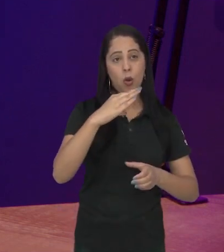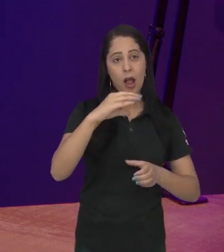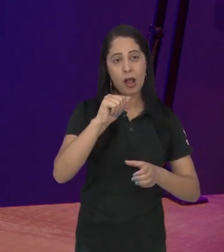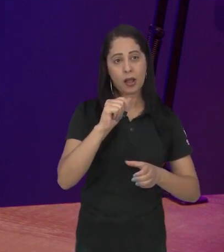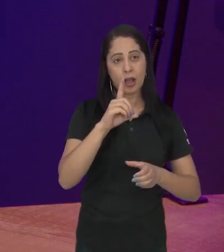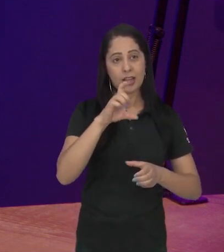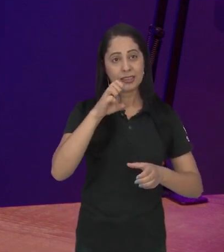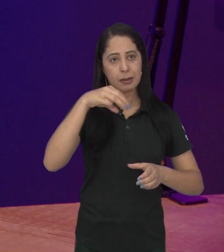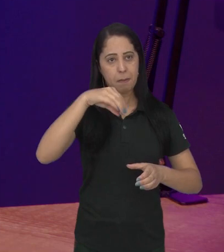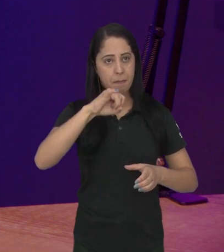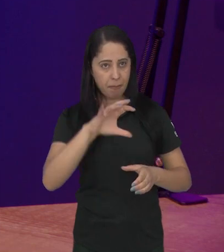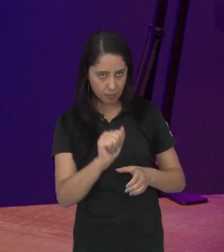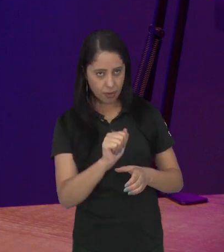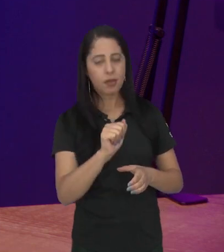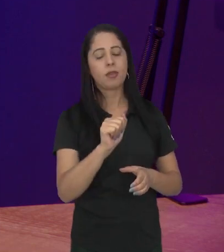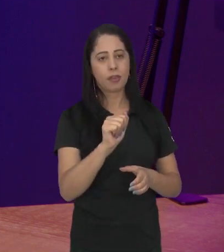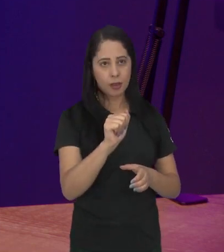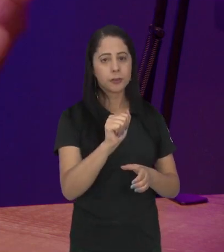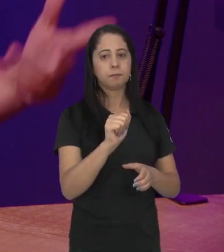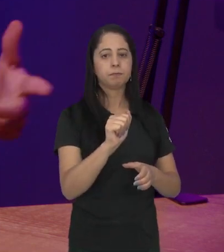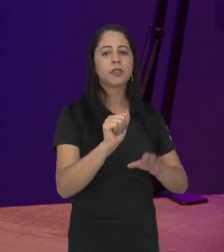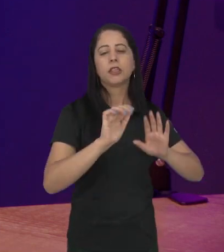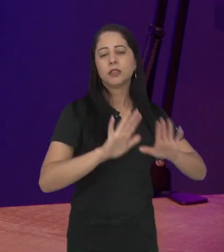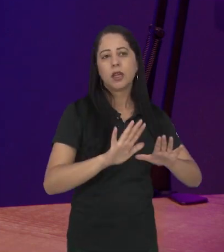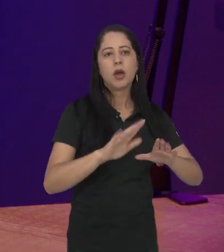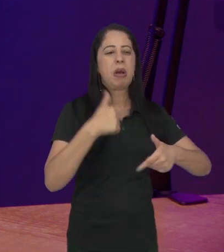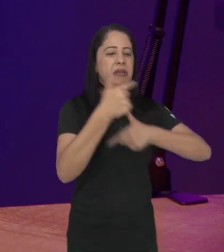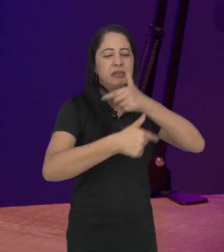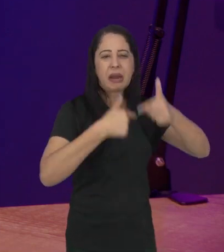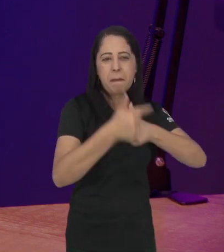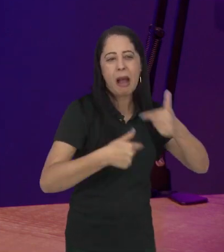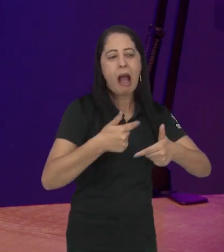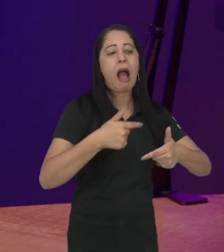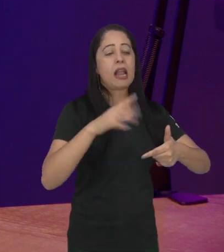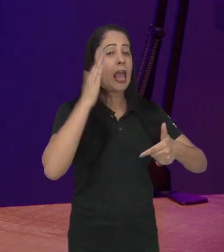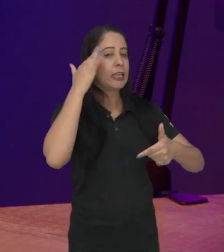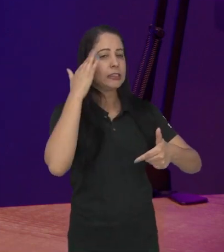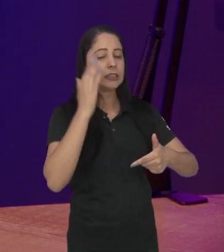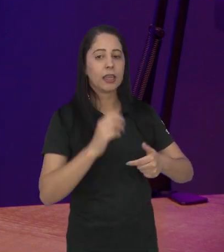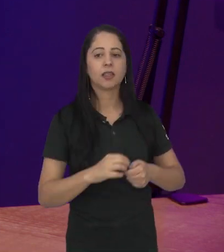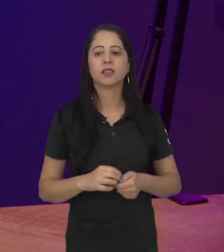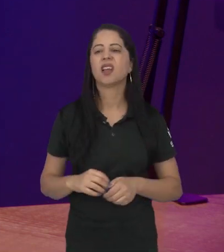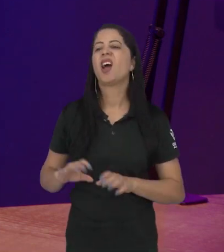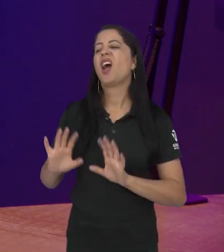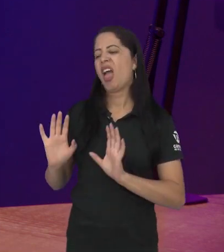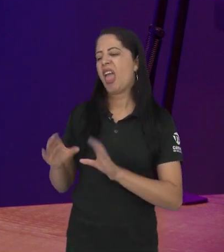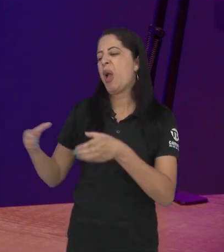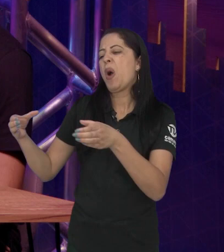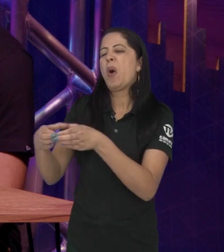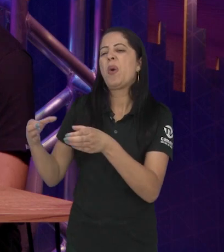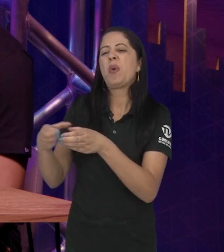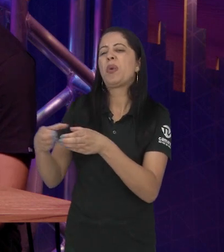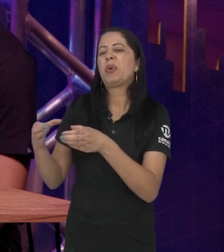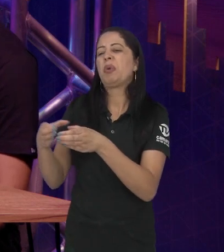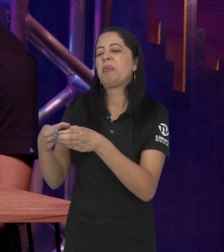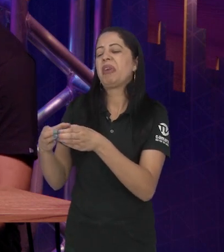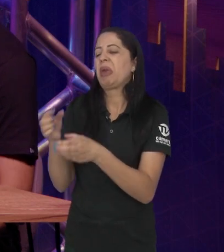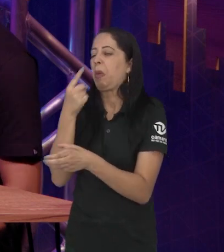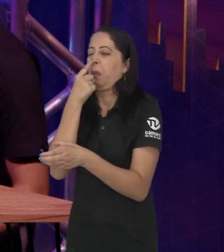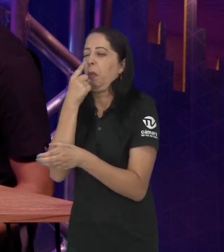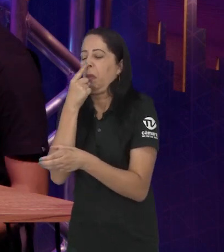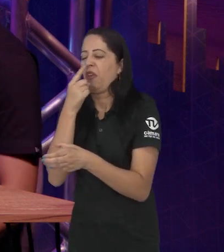de pessoas que fazem parte, né, do cinema e que trabalham e que entendem. Um grupinho de galera que se ajuda.